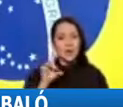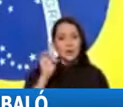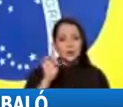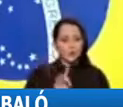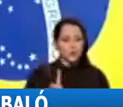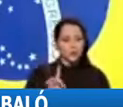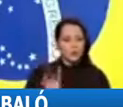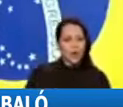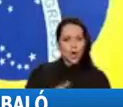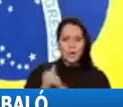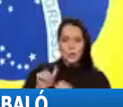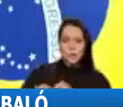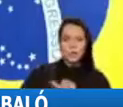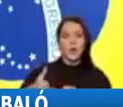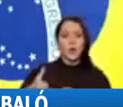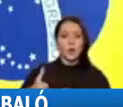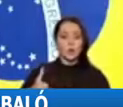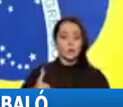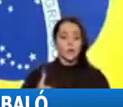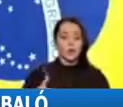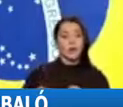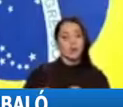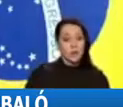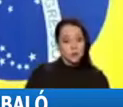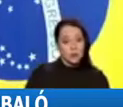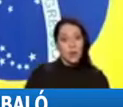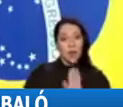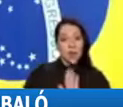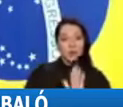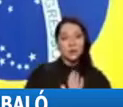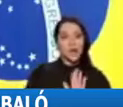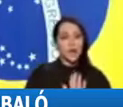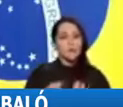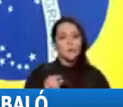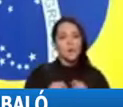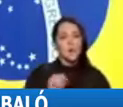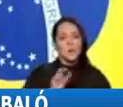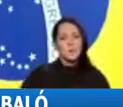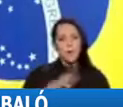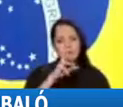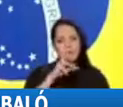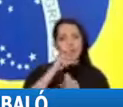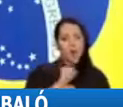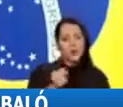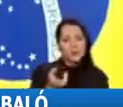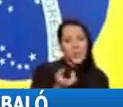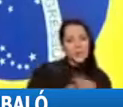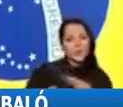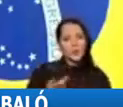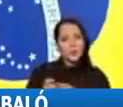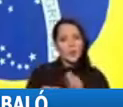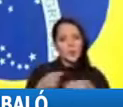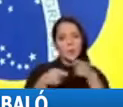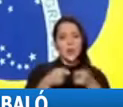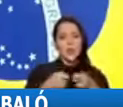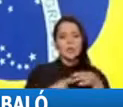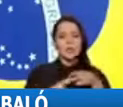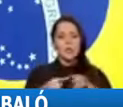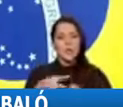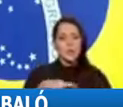a transformação mas sim intensificar as nossas relações económicas e empresariais